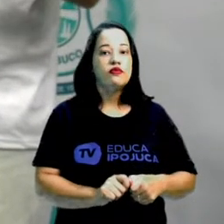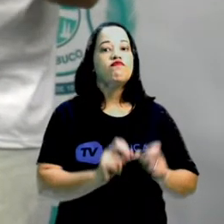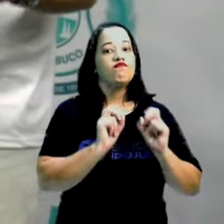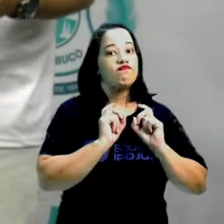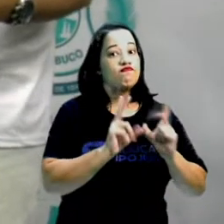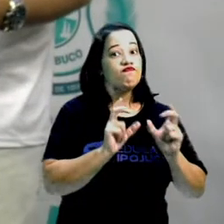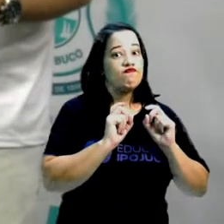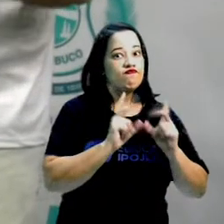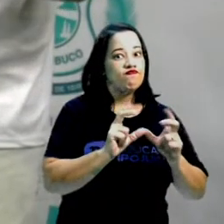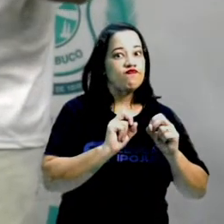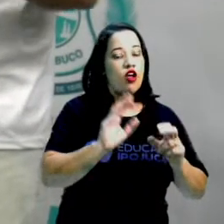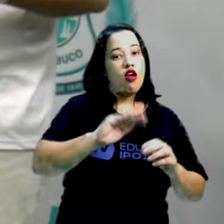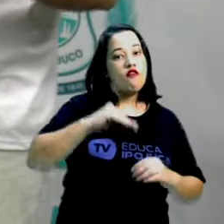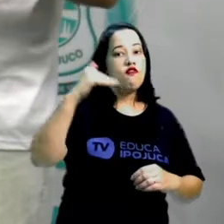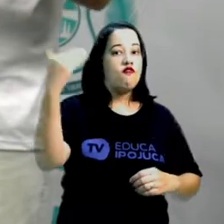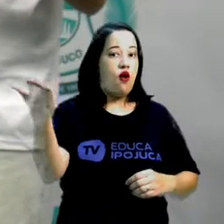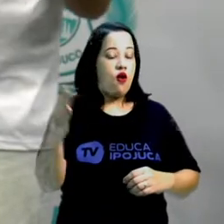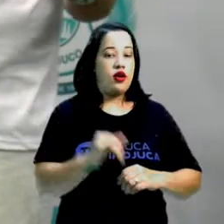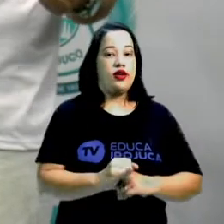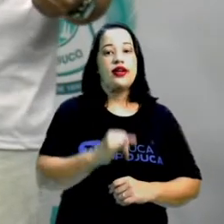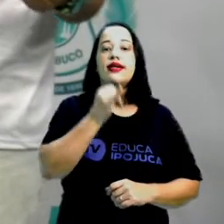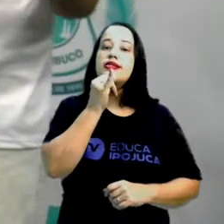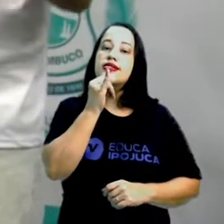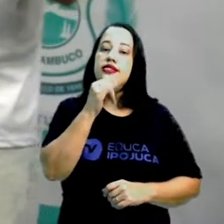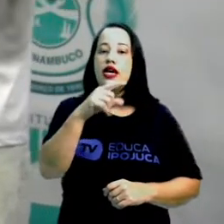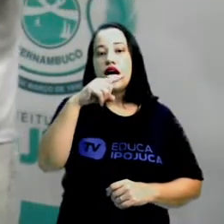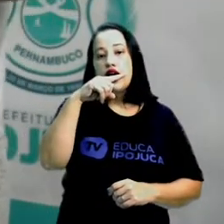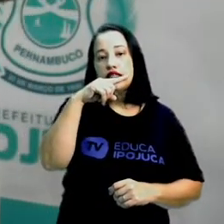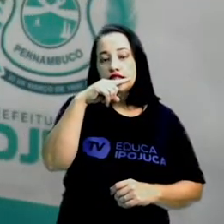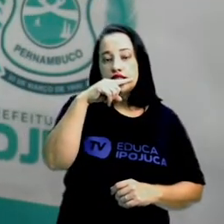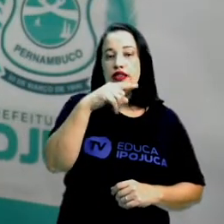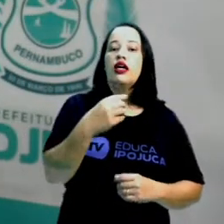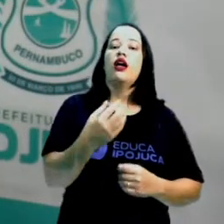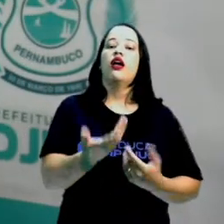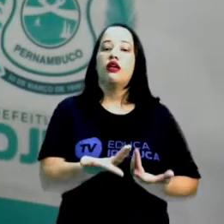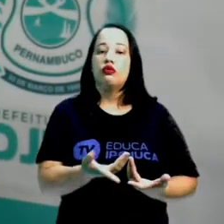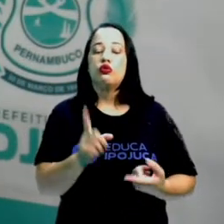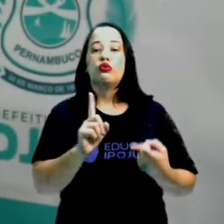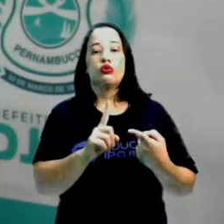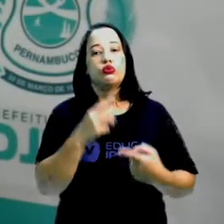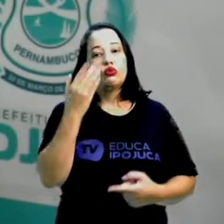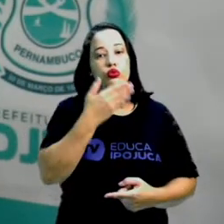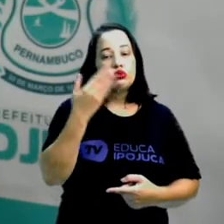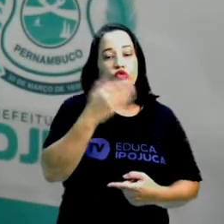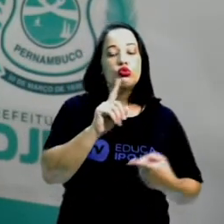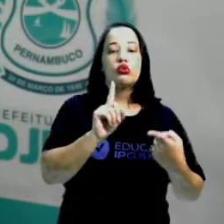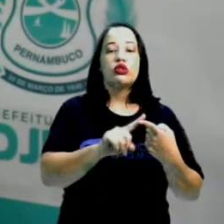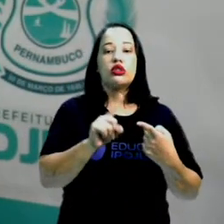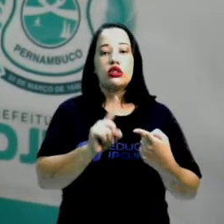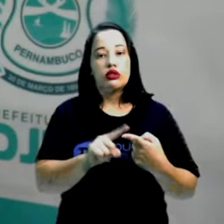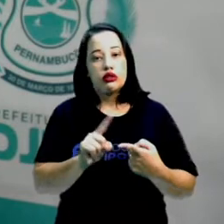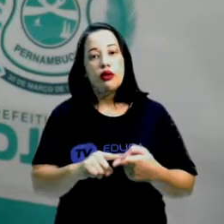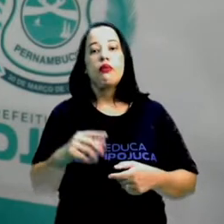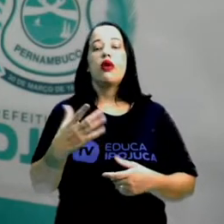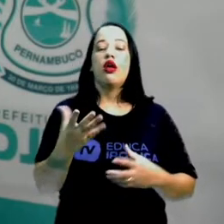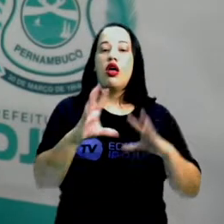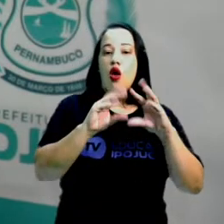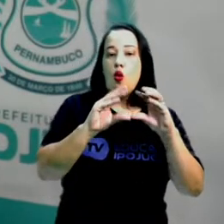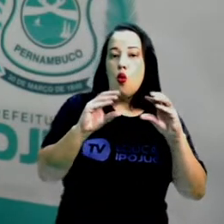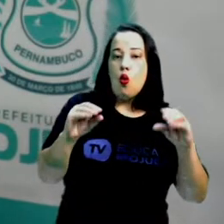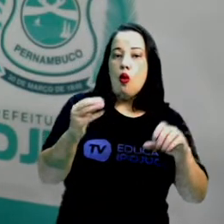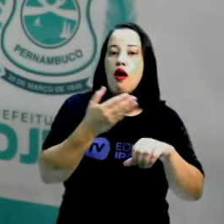artigos tropicais, como, por exemplo, o açúcar e o algodão. Então, no sul, você vai predominar a